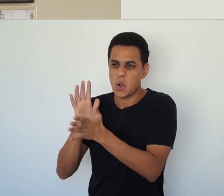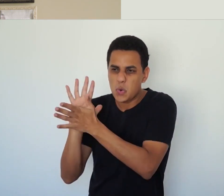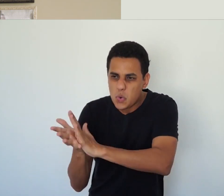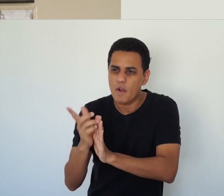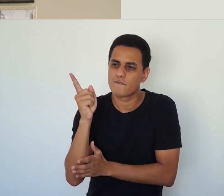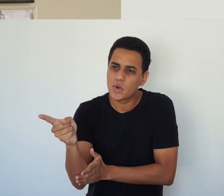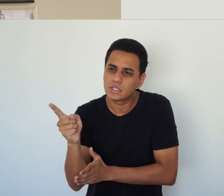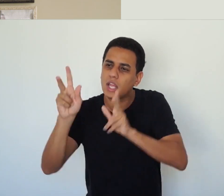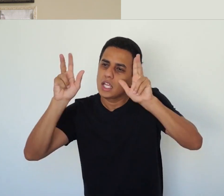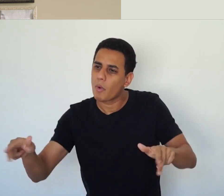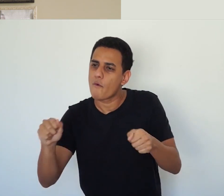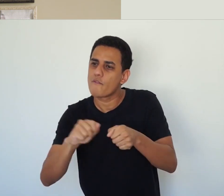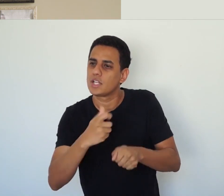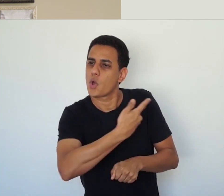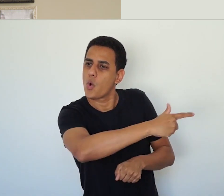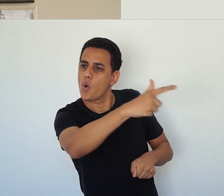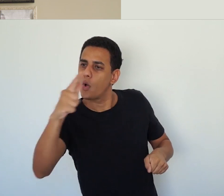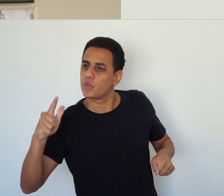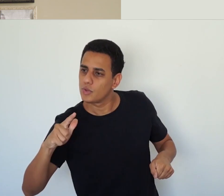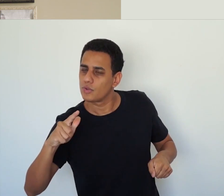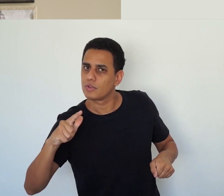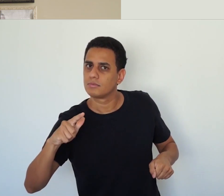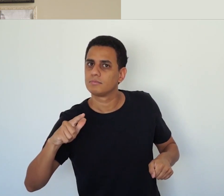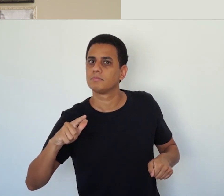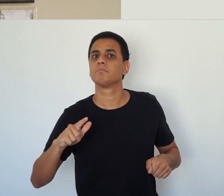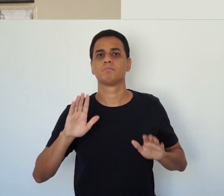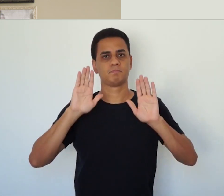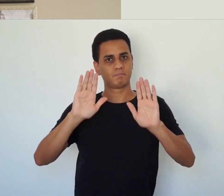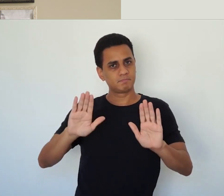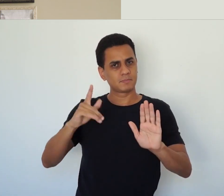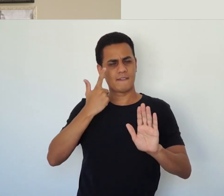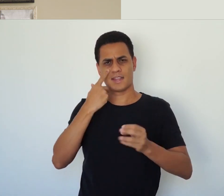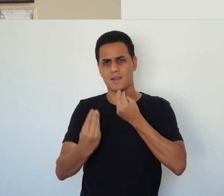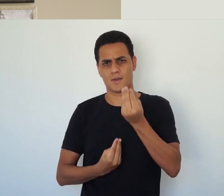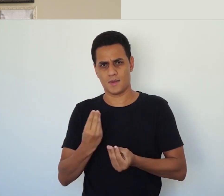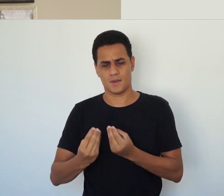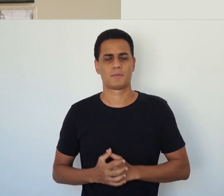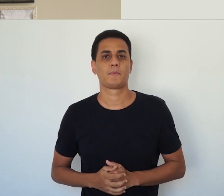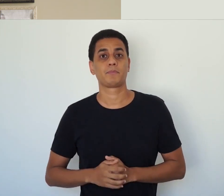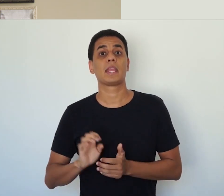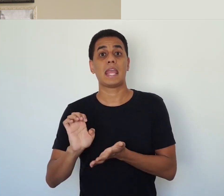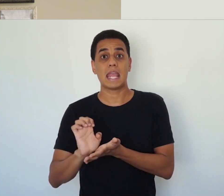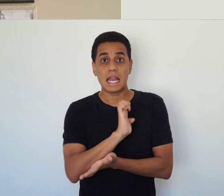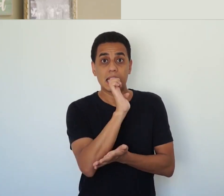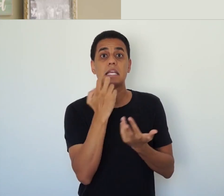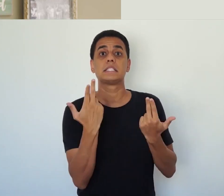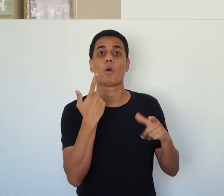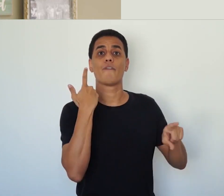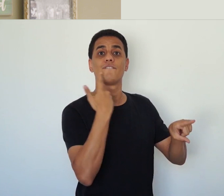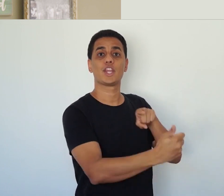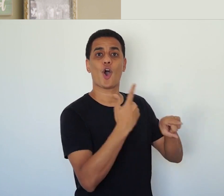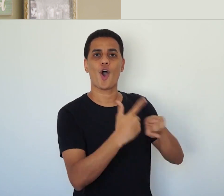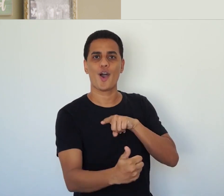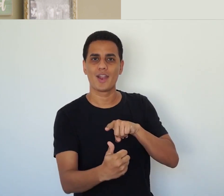sua vida o que você fez com eles. Então nós estamos diante de uma situação, eu queria bater a fotografia dessa situação.